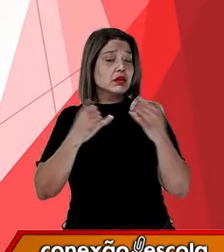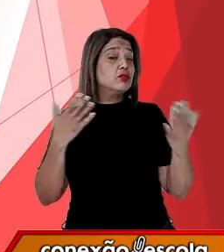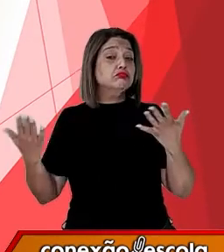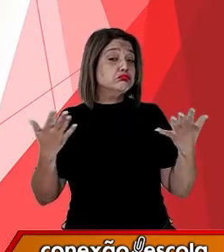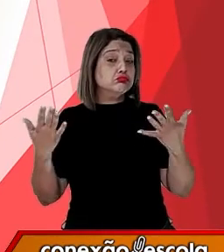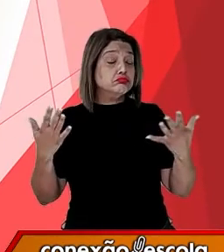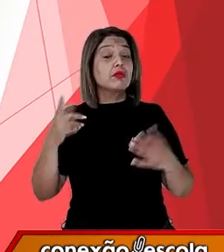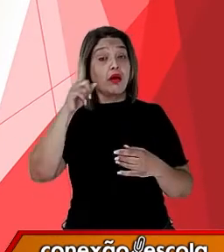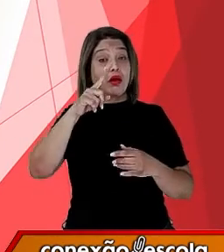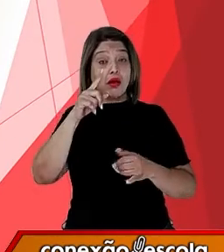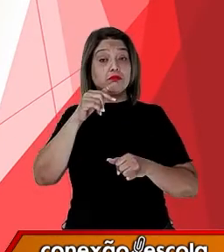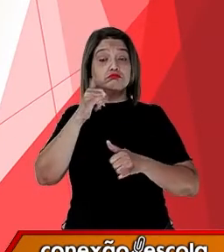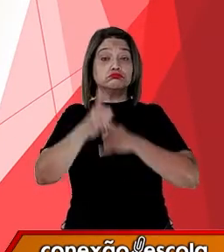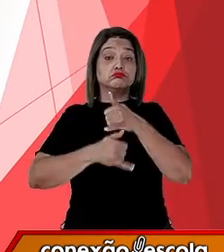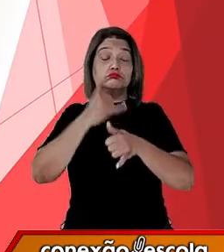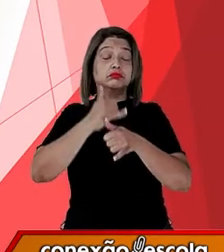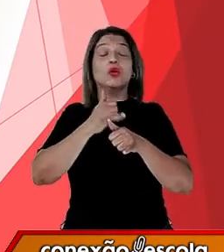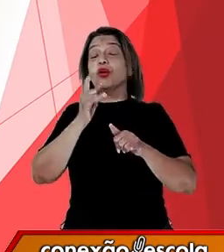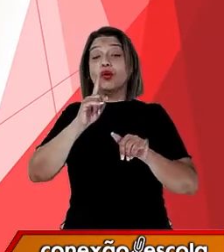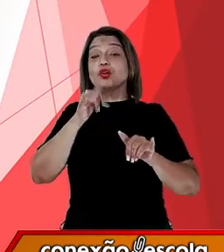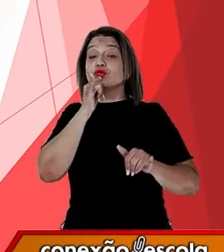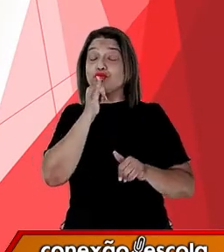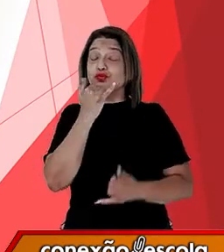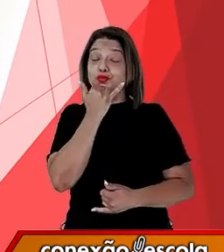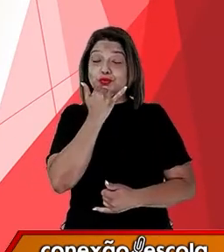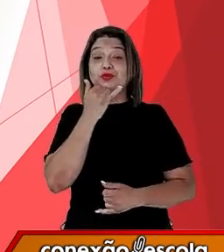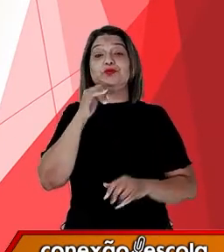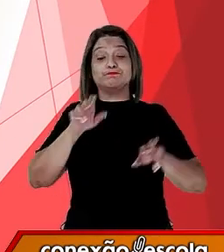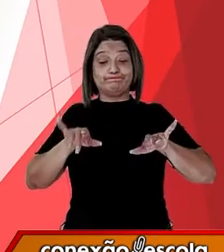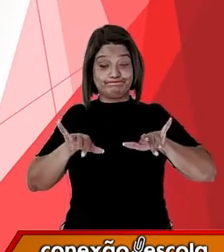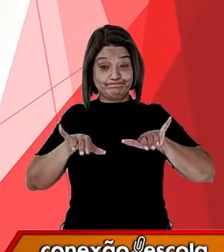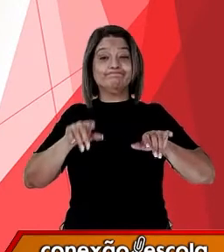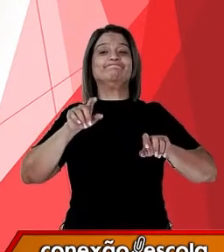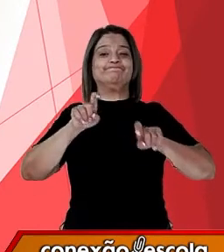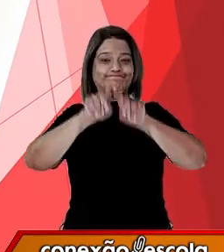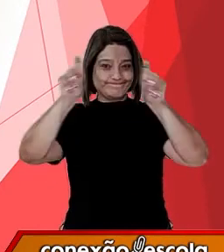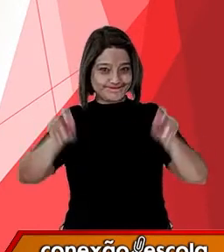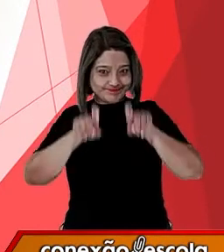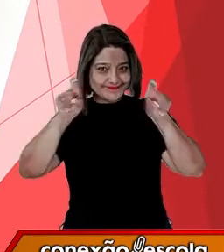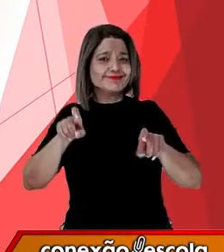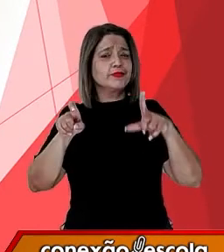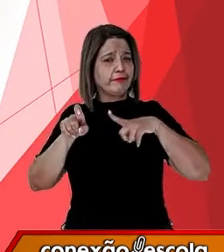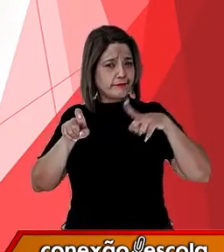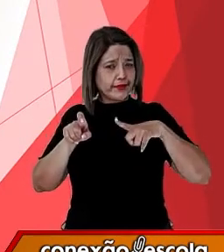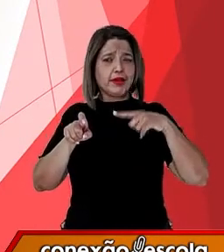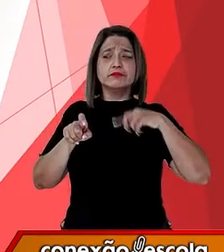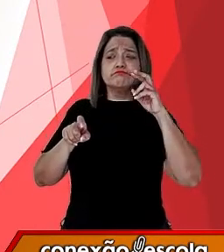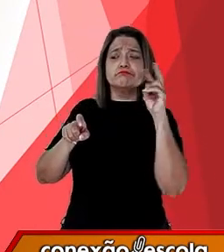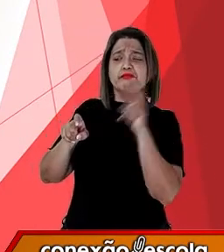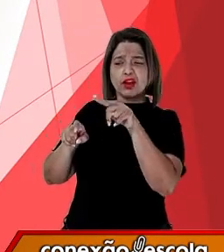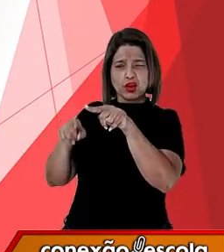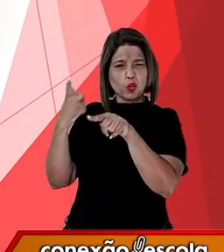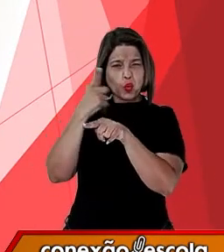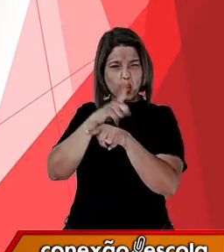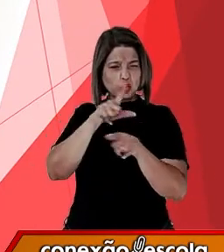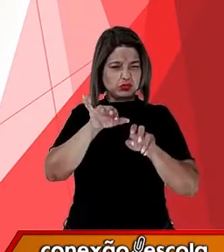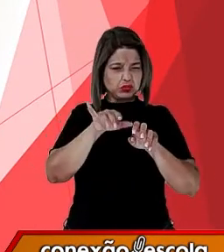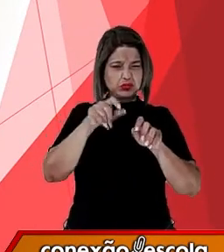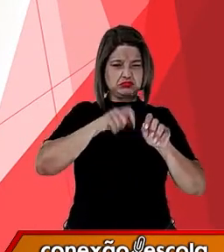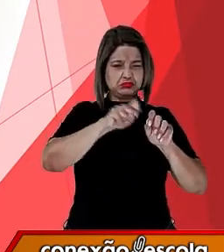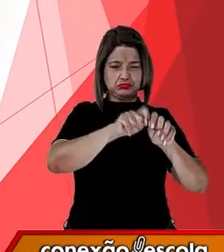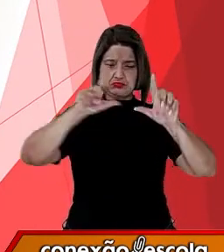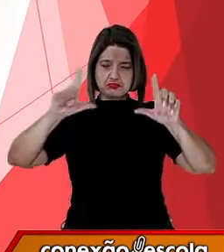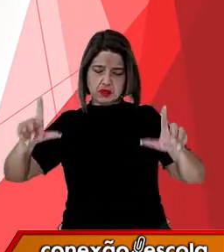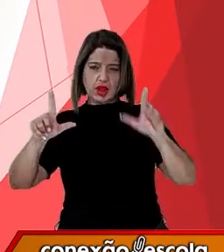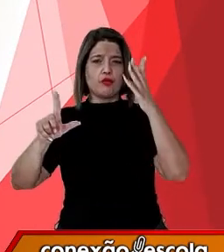computador é uma ferramenta. Quando eu falei lá da foto, muitos de vocês já devem ter pensado: ah, mas no computador eu consigo aumentar o tamanho de uma